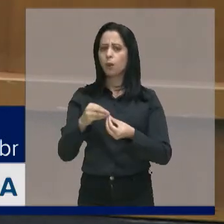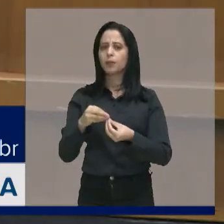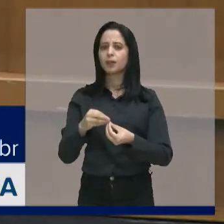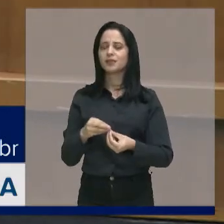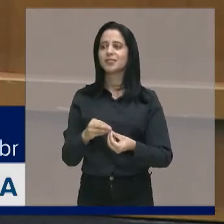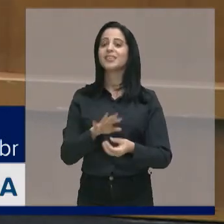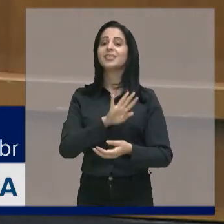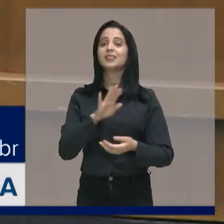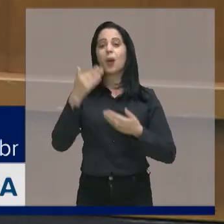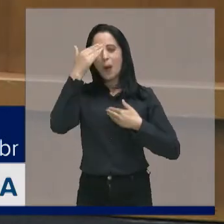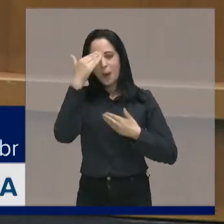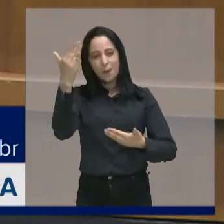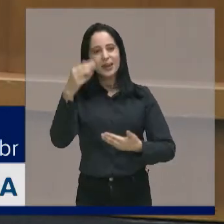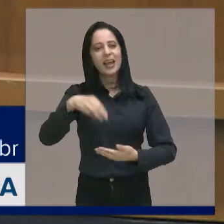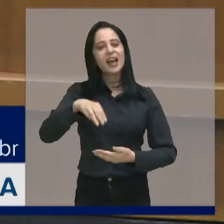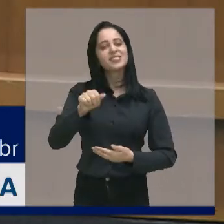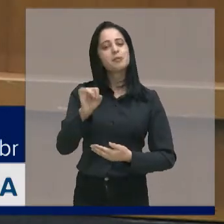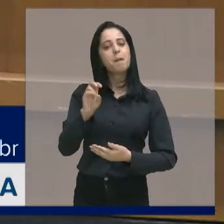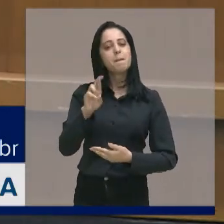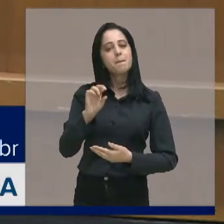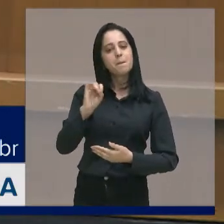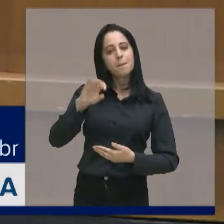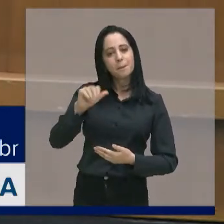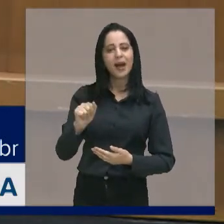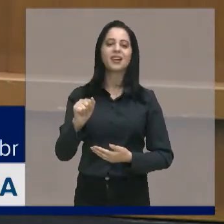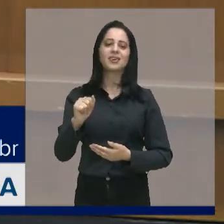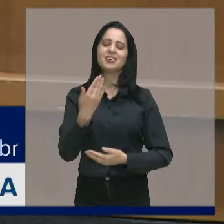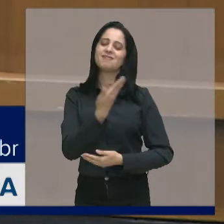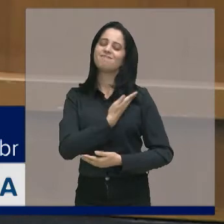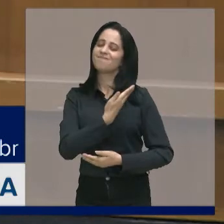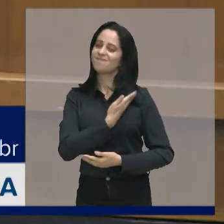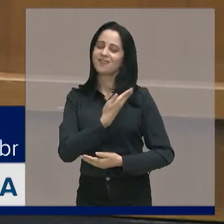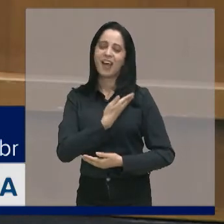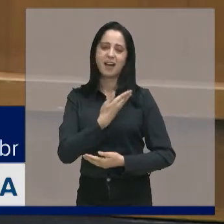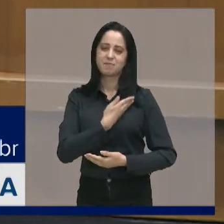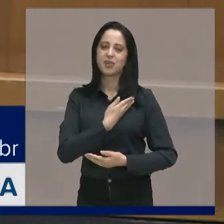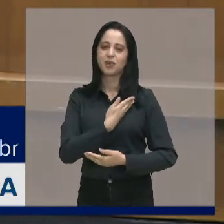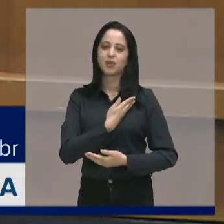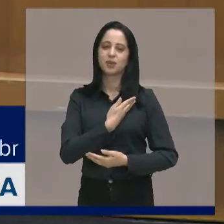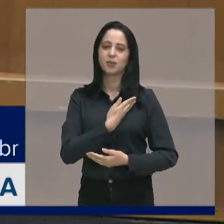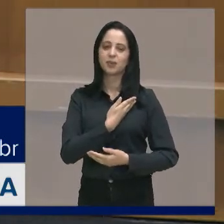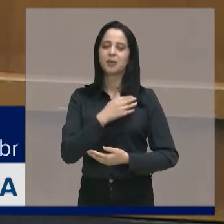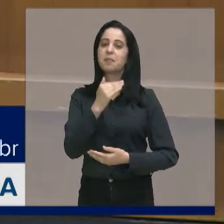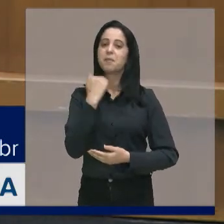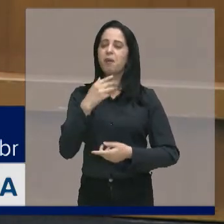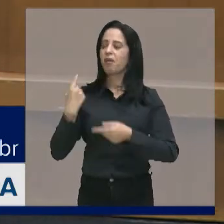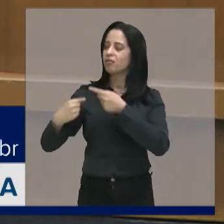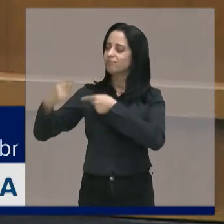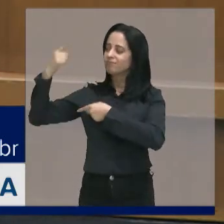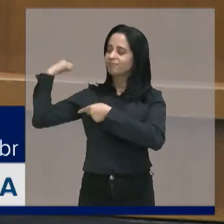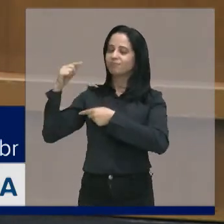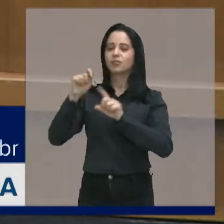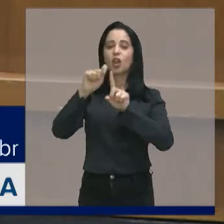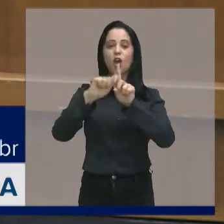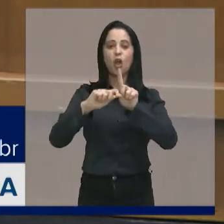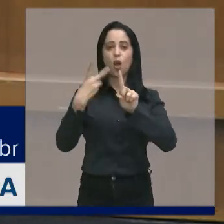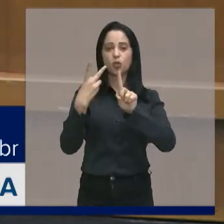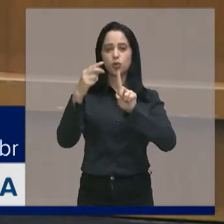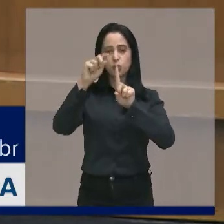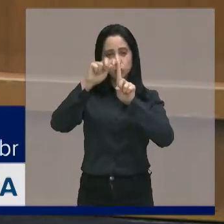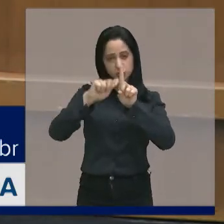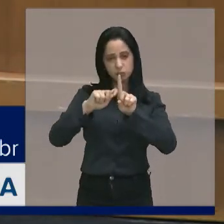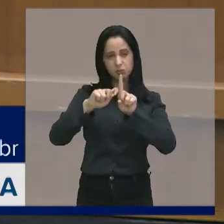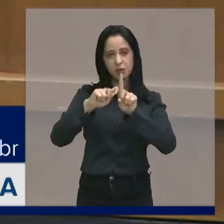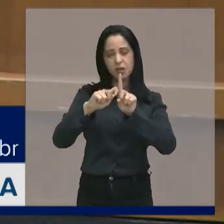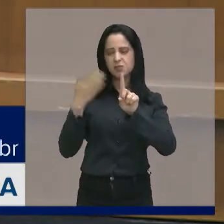Maria Tereza é mãe de um amigo do Marcão, que faleceu há 2 meses atrás, o Glauber, e o Marcão fez uma homenagem. E